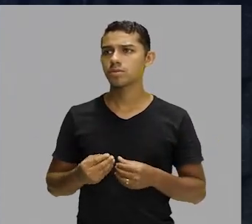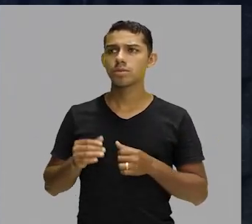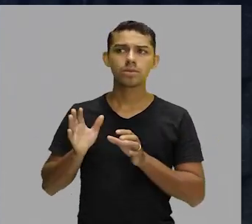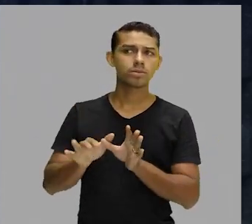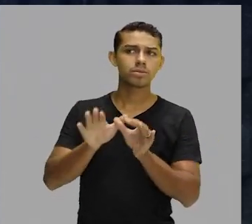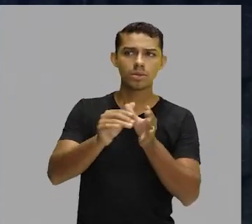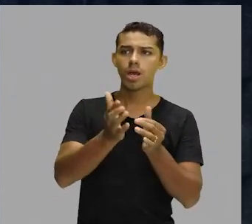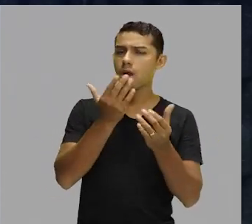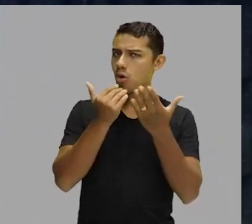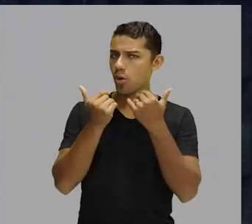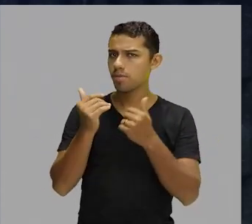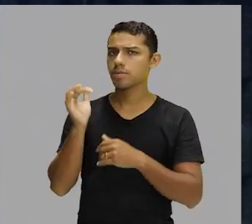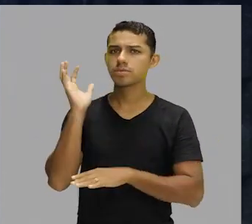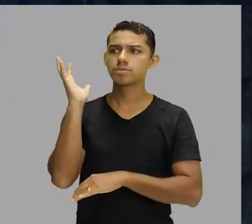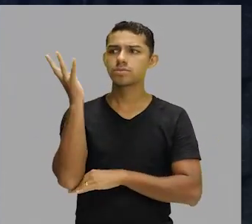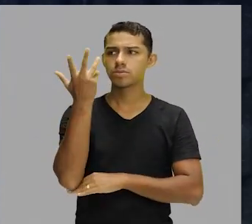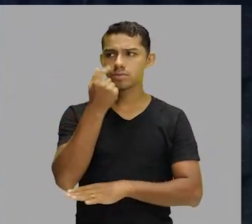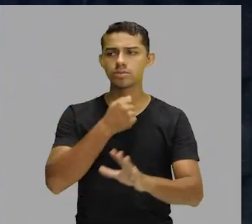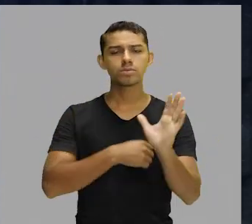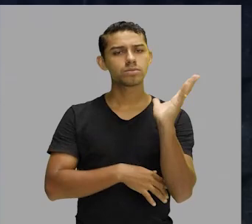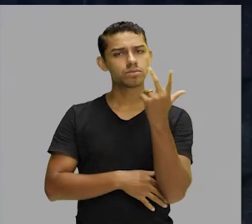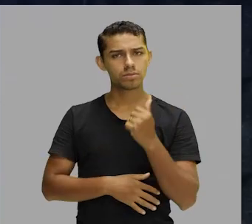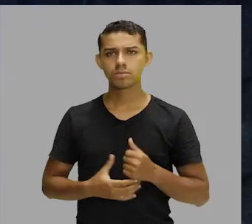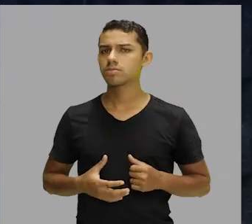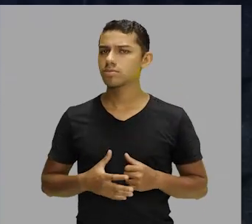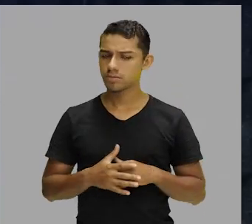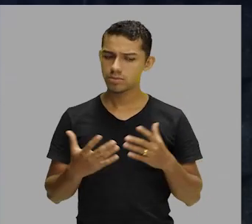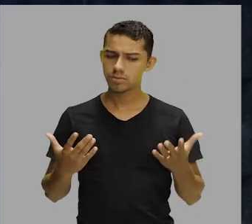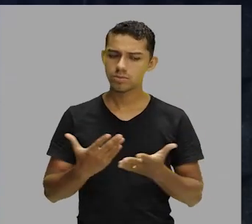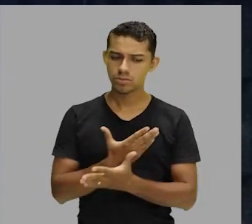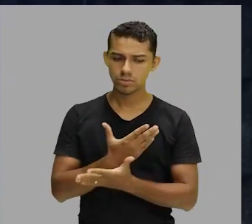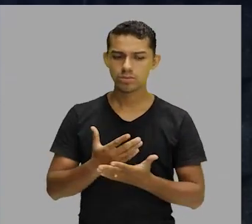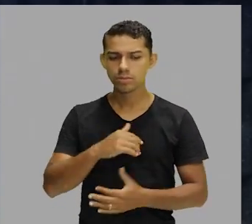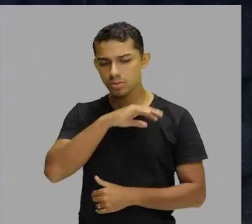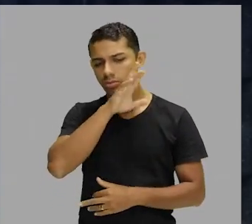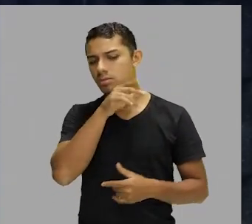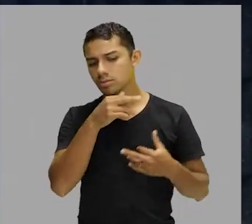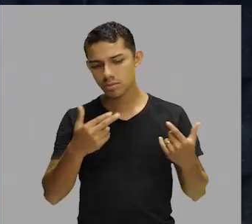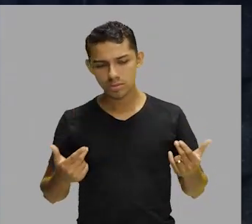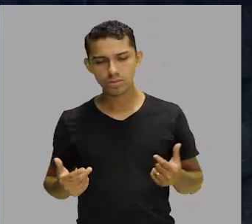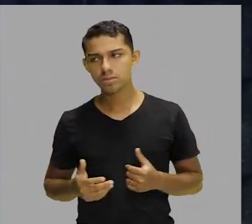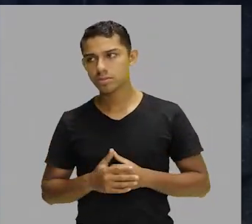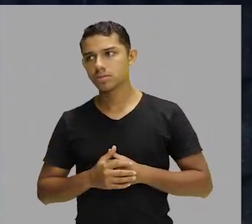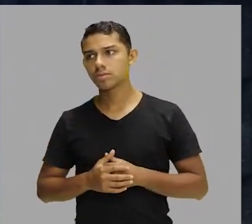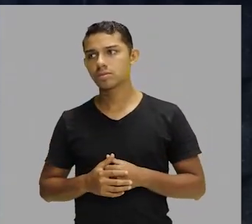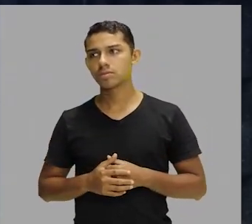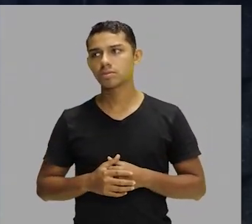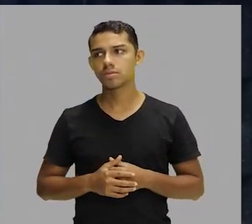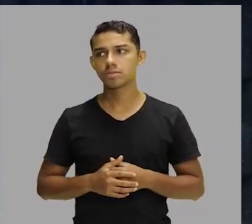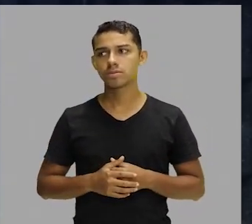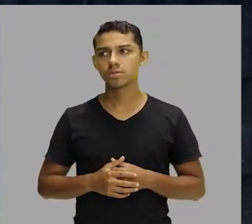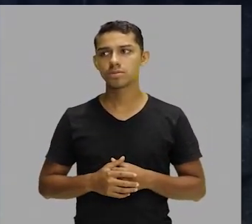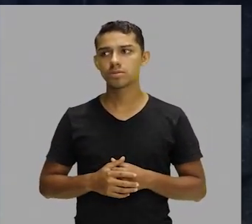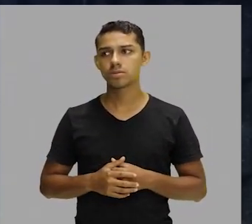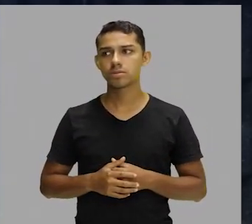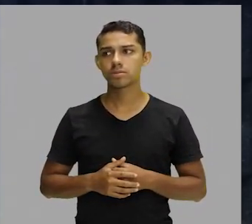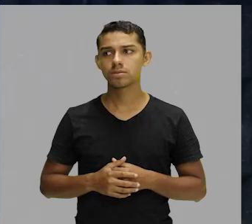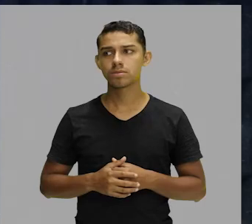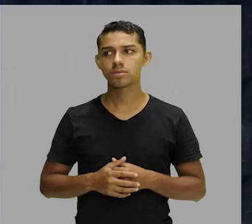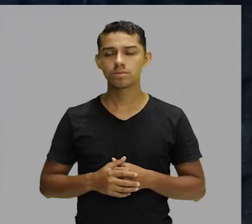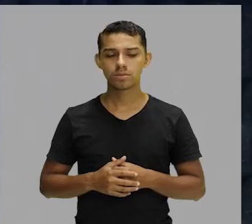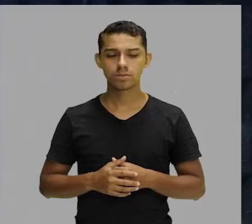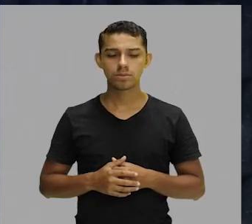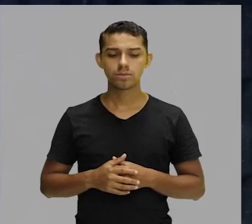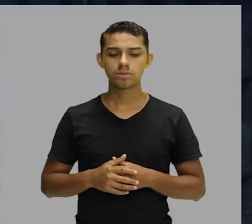de folhagem. O pássaro ele pode se alimentar também de alguns animais. Só que o mais coerente, existe incoerente,